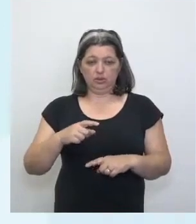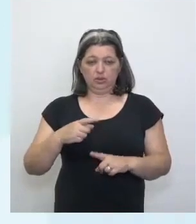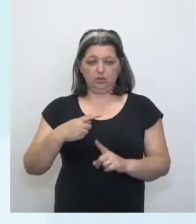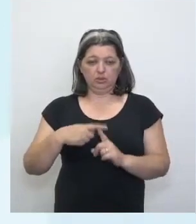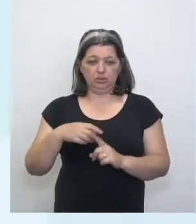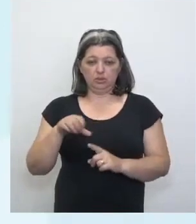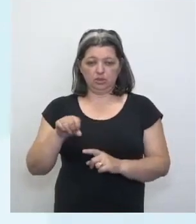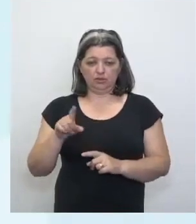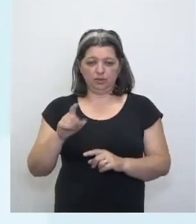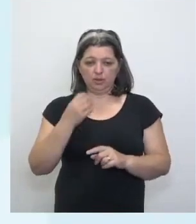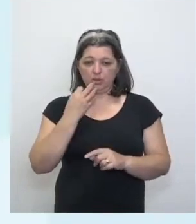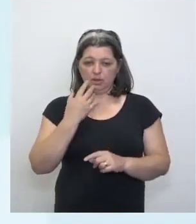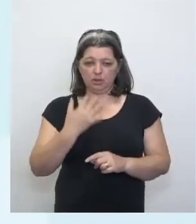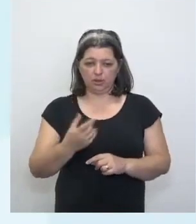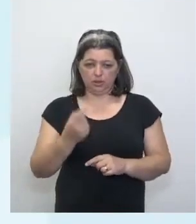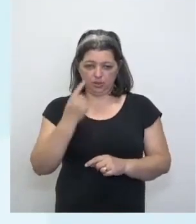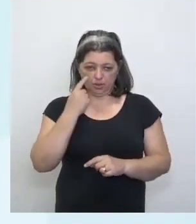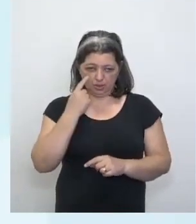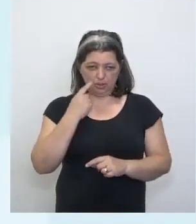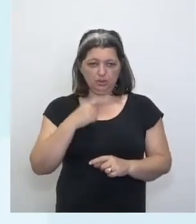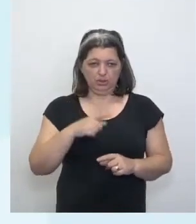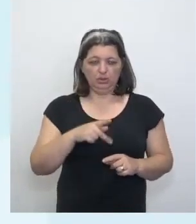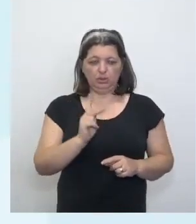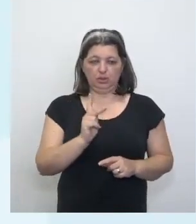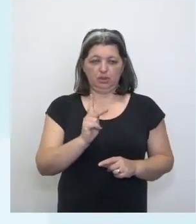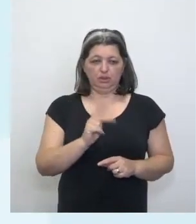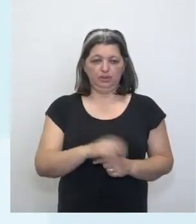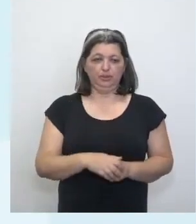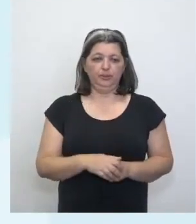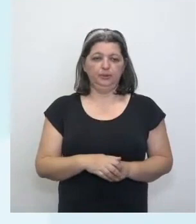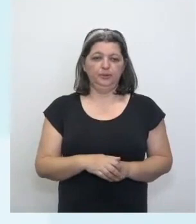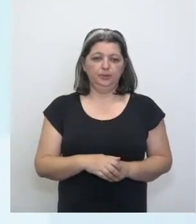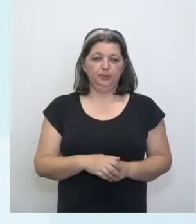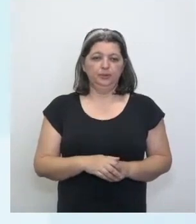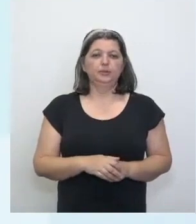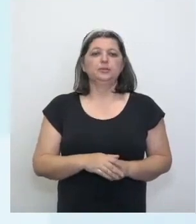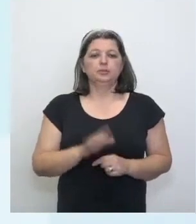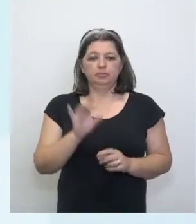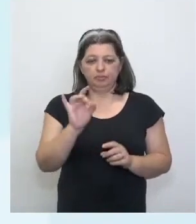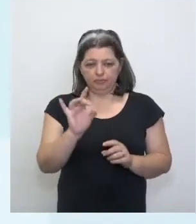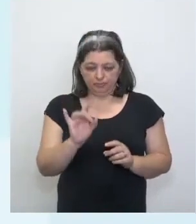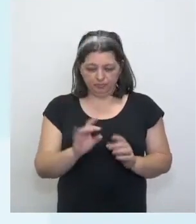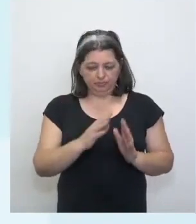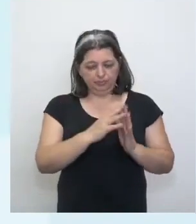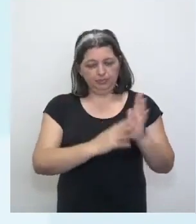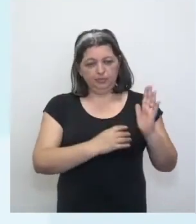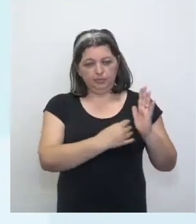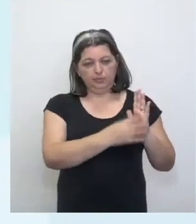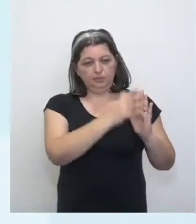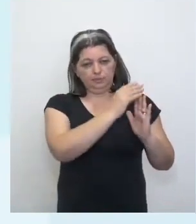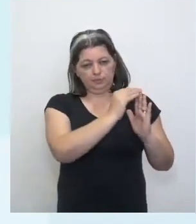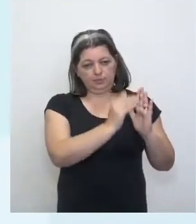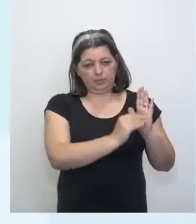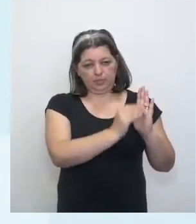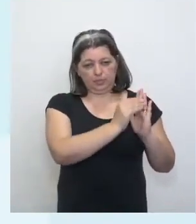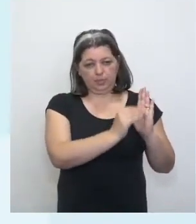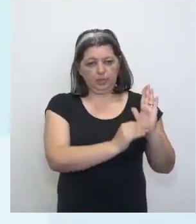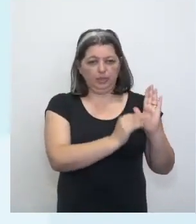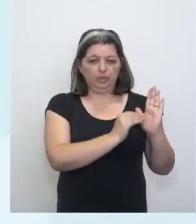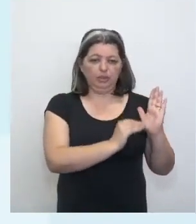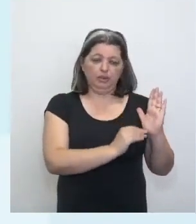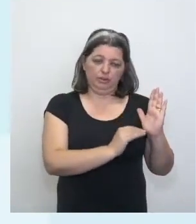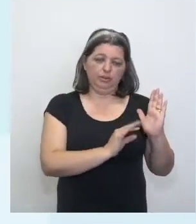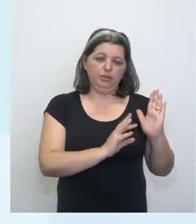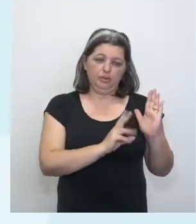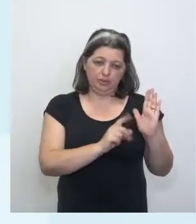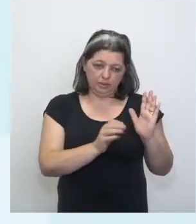bem coloridinha. Anotei o valor do k. Anotei cada um dos coeficientes, abaixei o coeficiente,